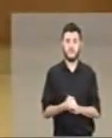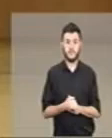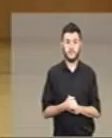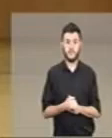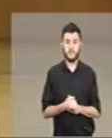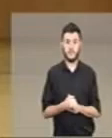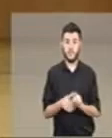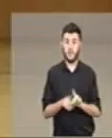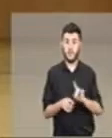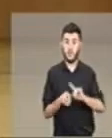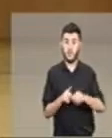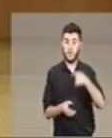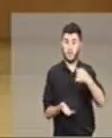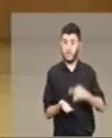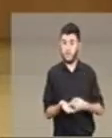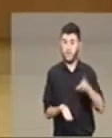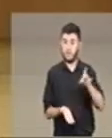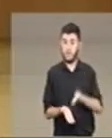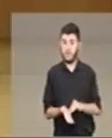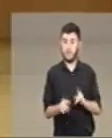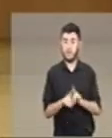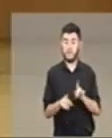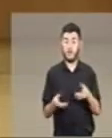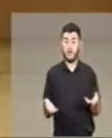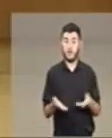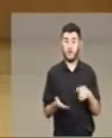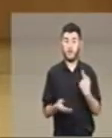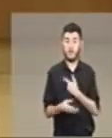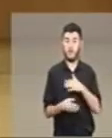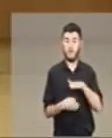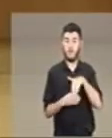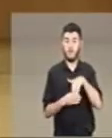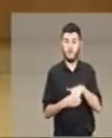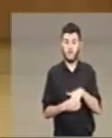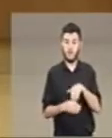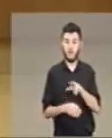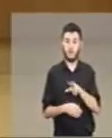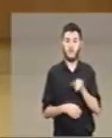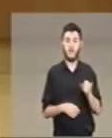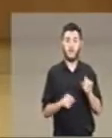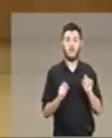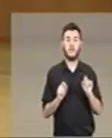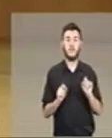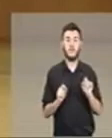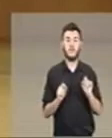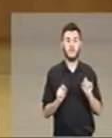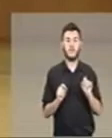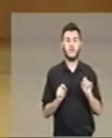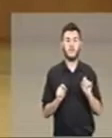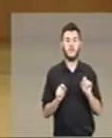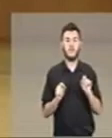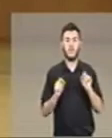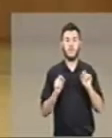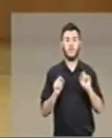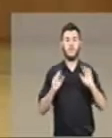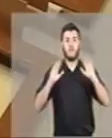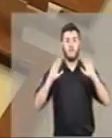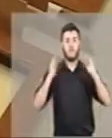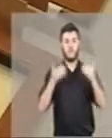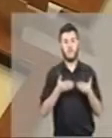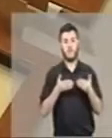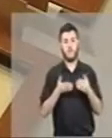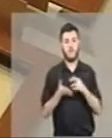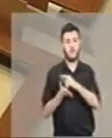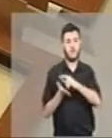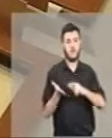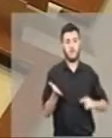estabelecido, nós vamos colher os votos inicialmente apenas em relação aos feitos de relatoria do ministro